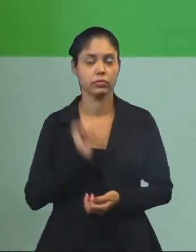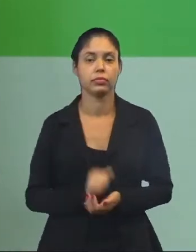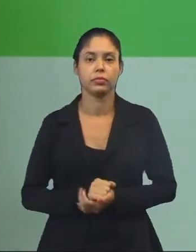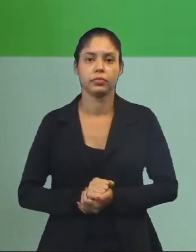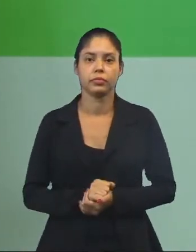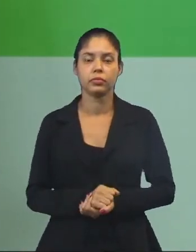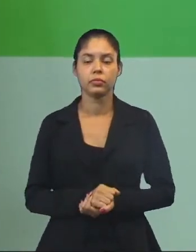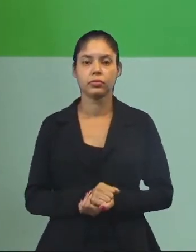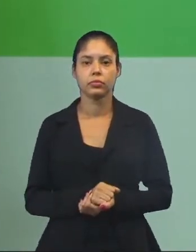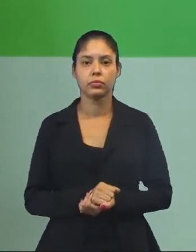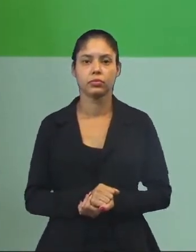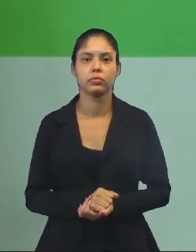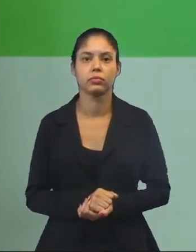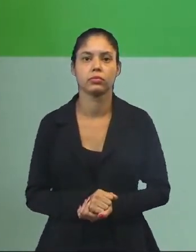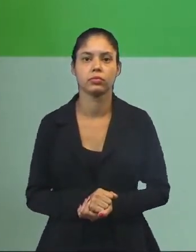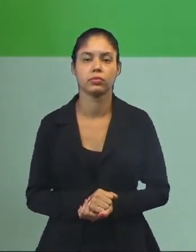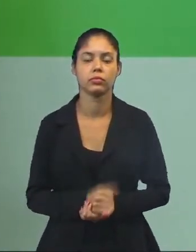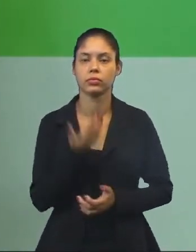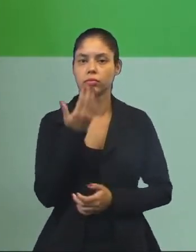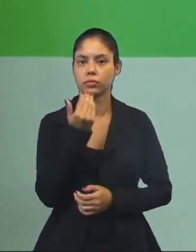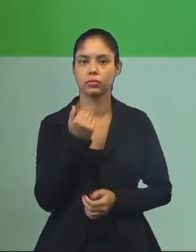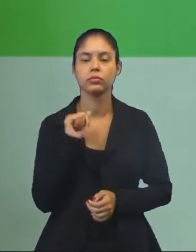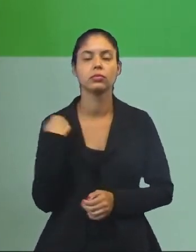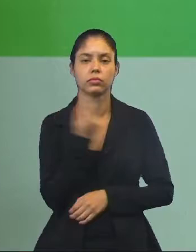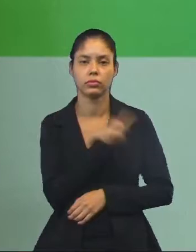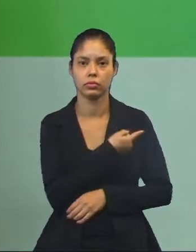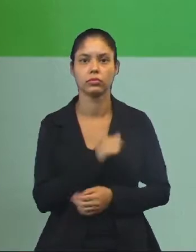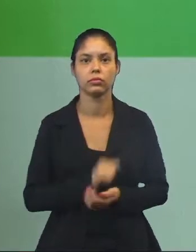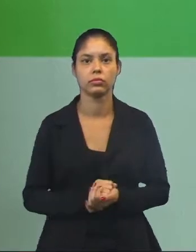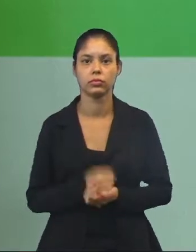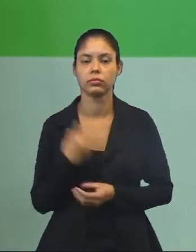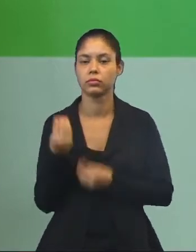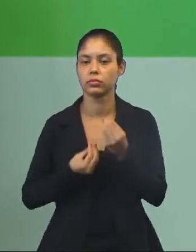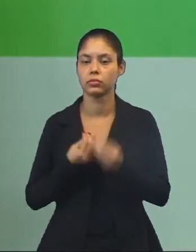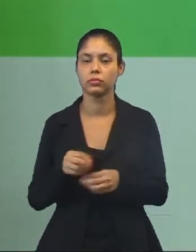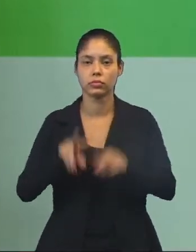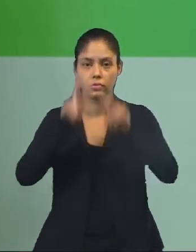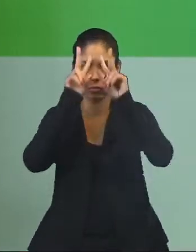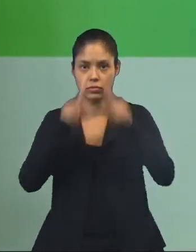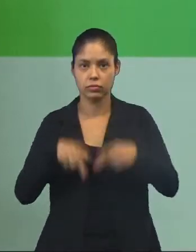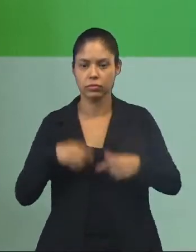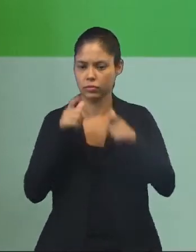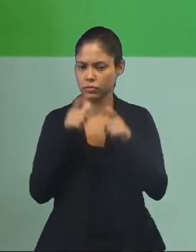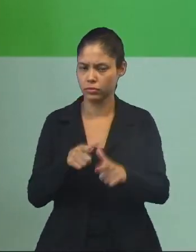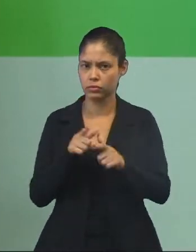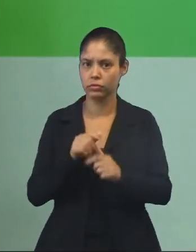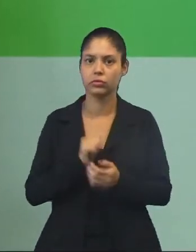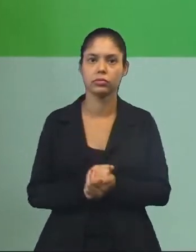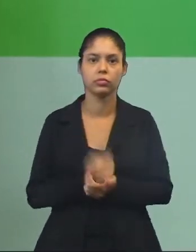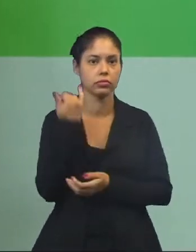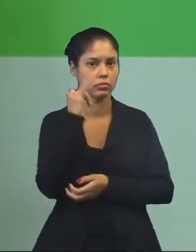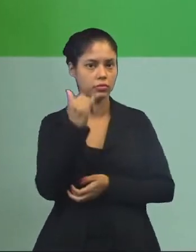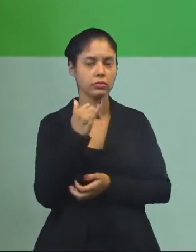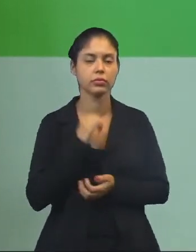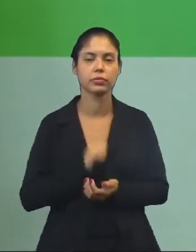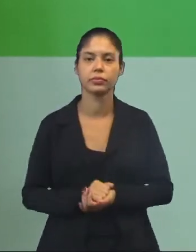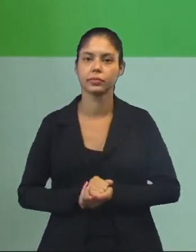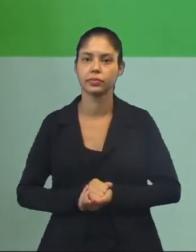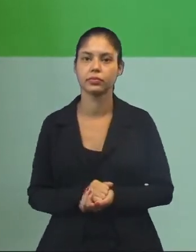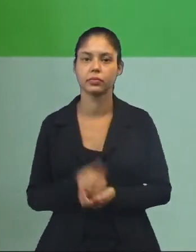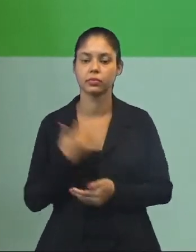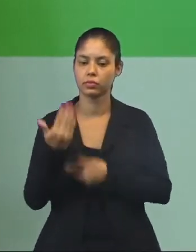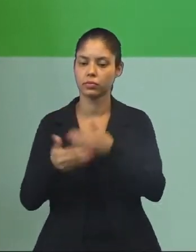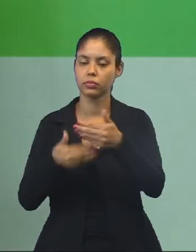gado transmitir essa energia para o alimento que nós consumimos como seres humanos. Da onde vem essa energia?